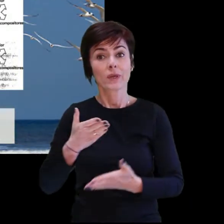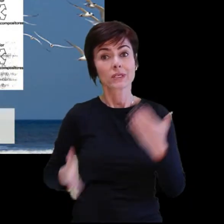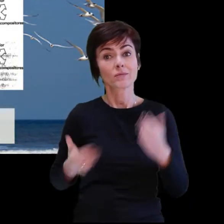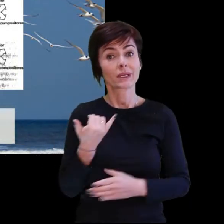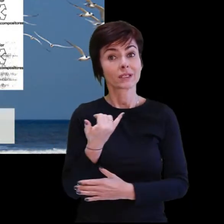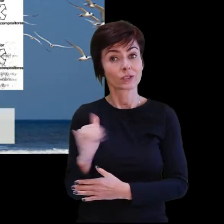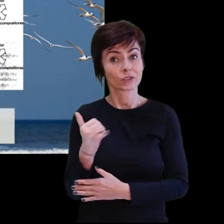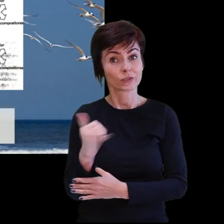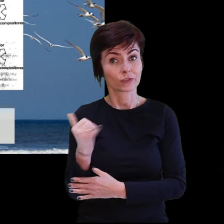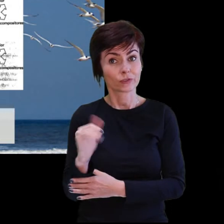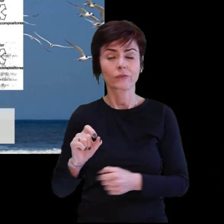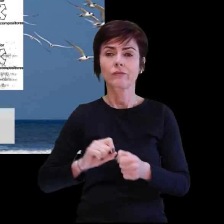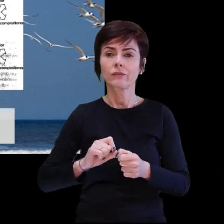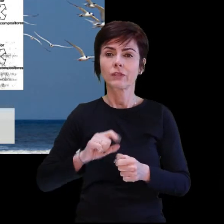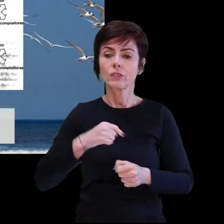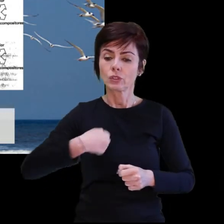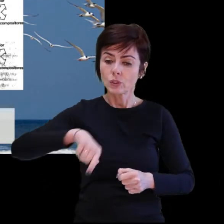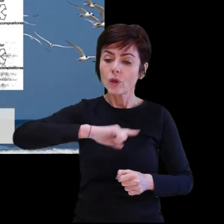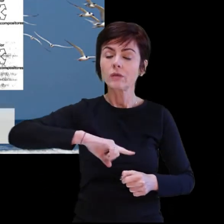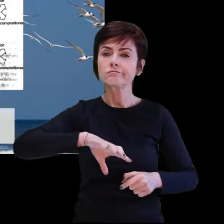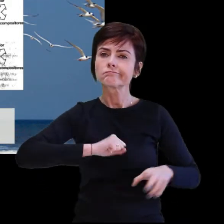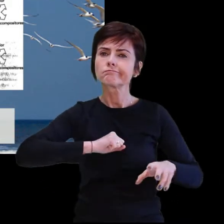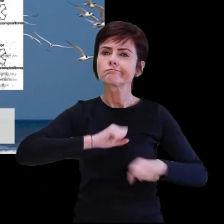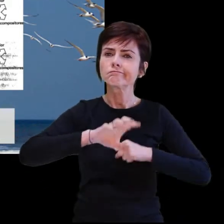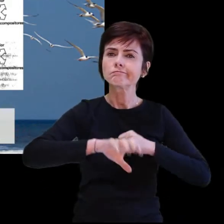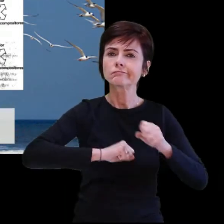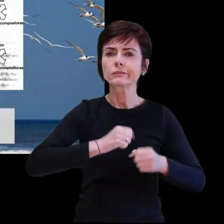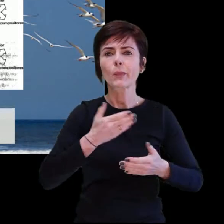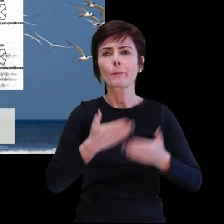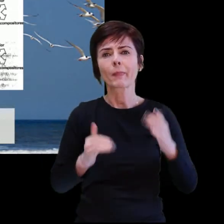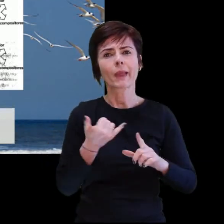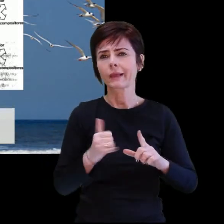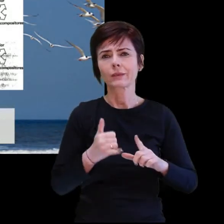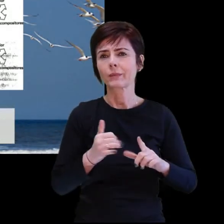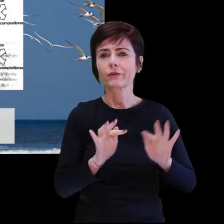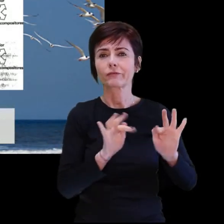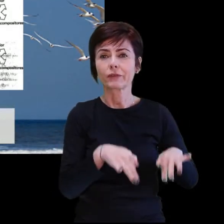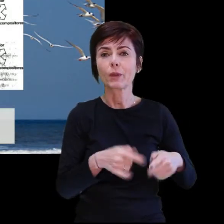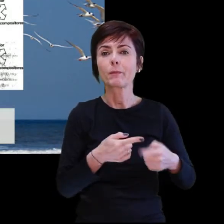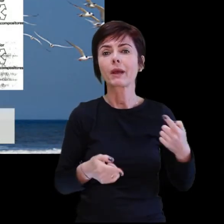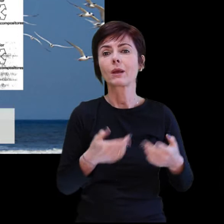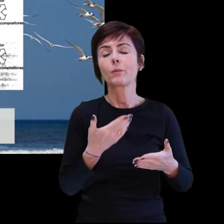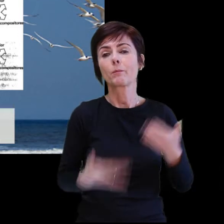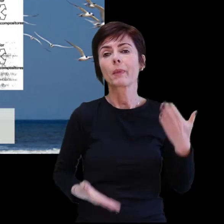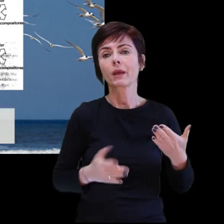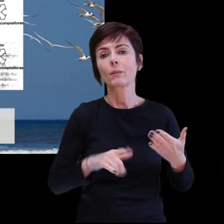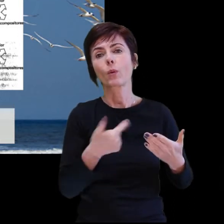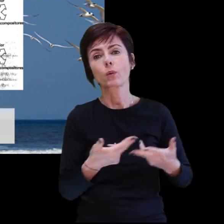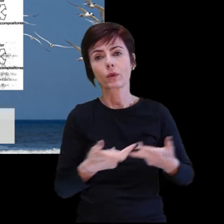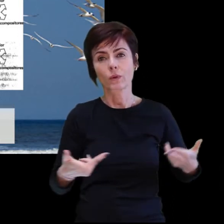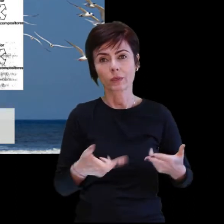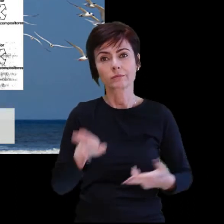enfim, essa perda de energia faz com que a gente vá consumindo, né? A perda de energia não porque ela deixa de existir, mas porque ela é perdida